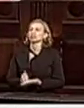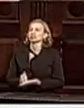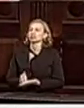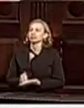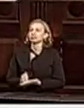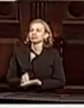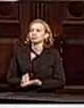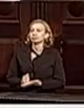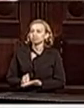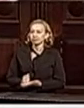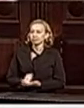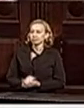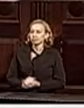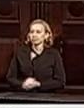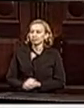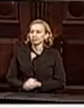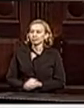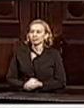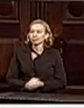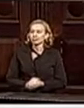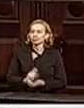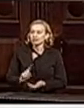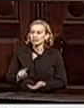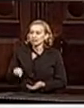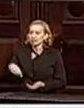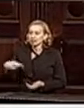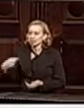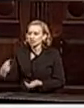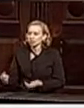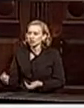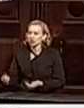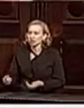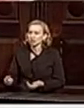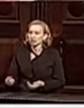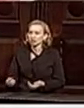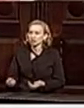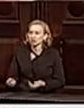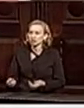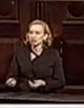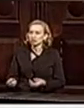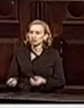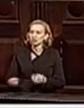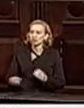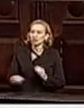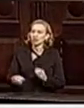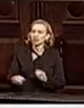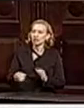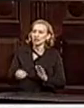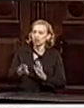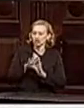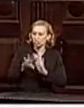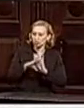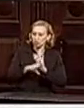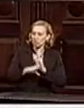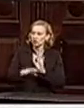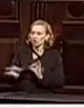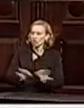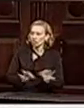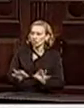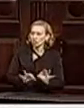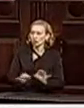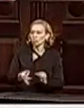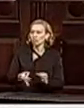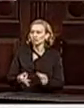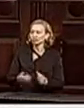seus respectivos pareceres. Depois dos pareceres emitidos, colocado na ordem do dia. É isto, é natural, é